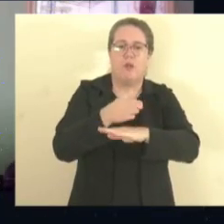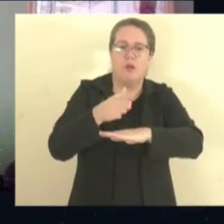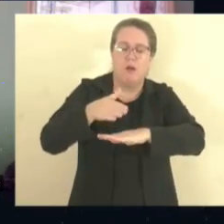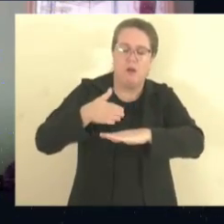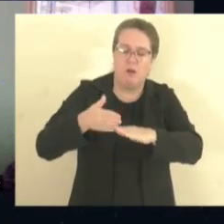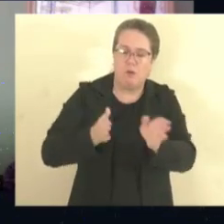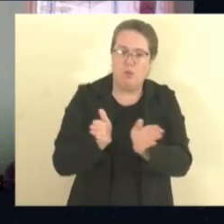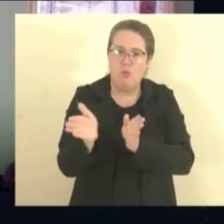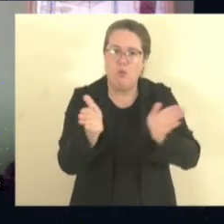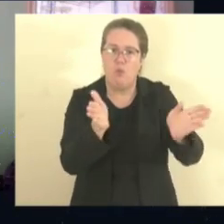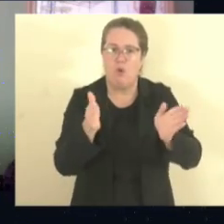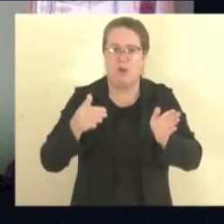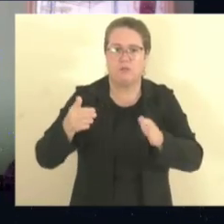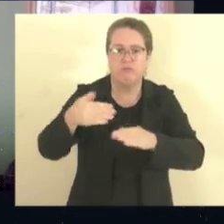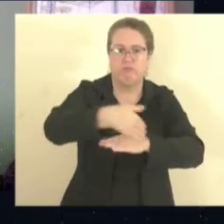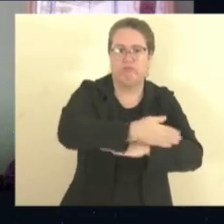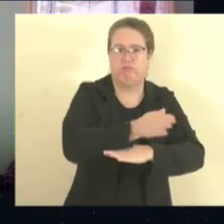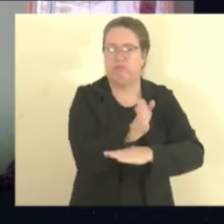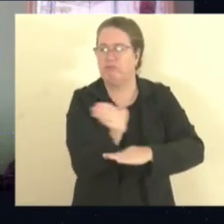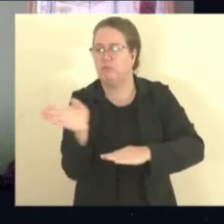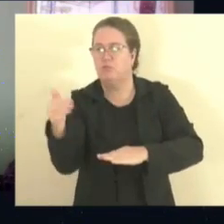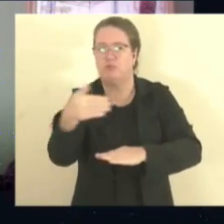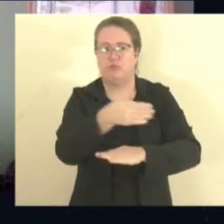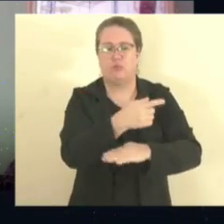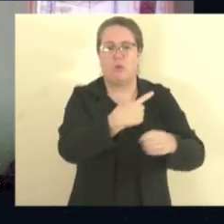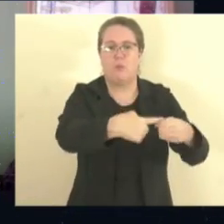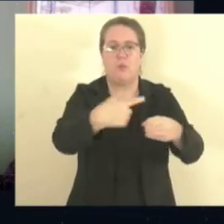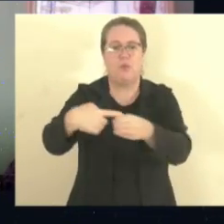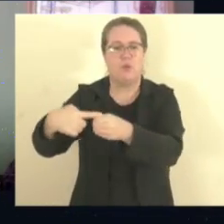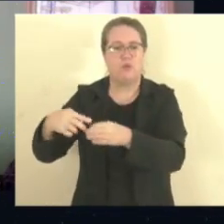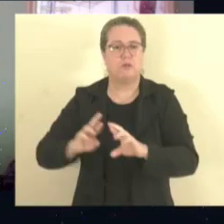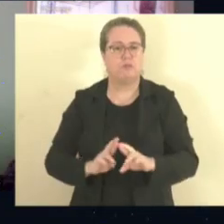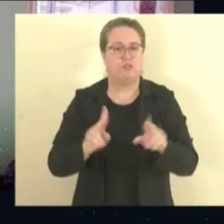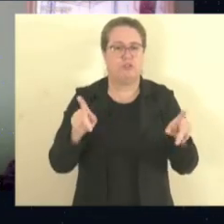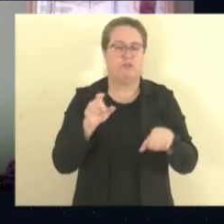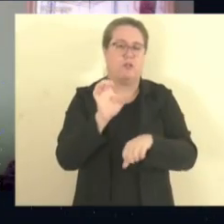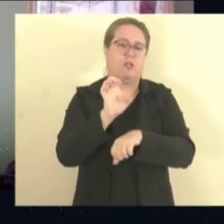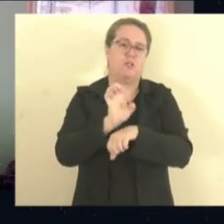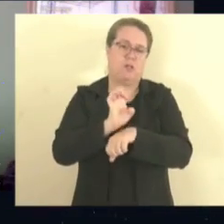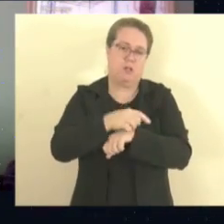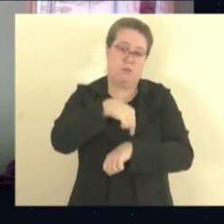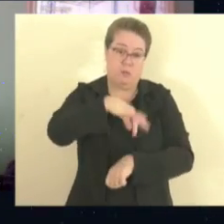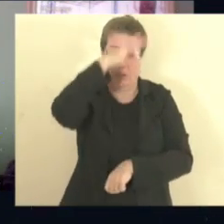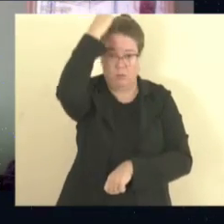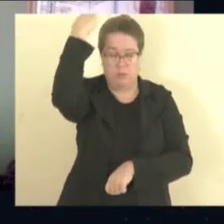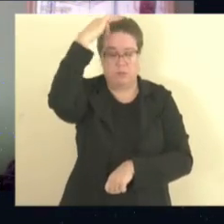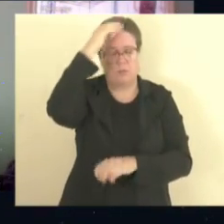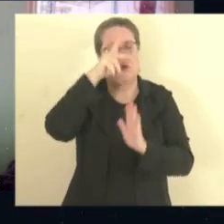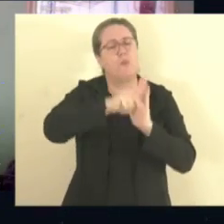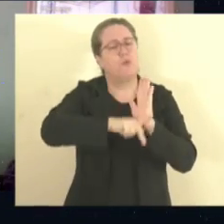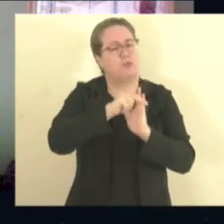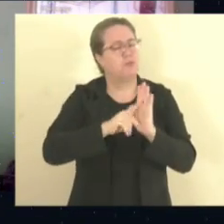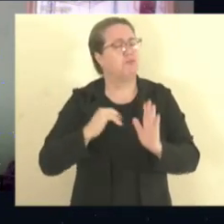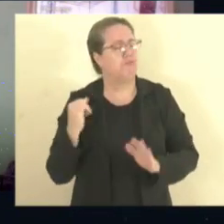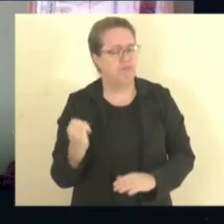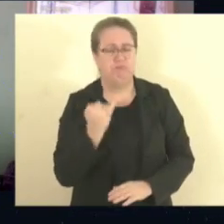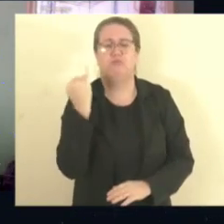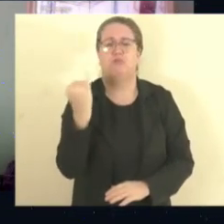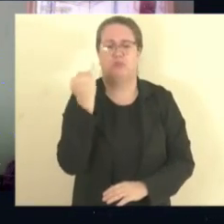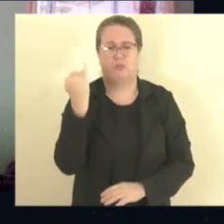gargalos logísticos nos municípios do estado do Espírito Santo. Então, projeto de extrema importância, o governo do estado vai entrar